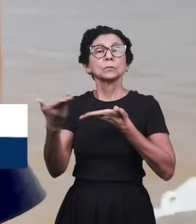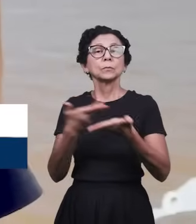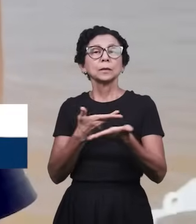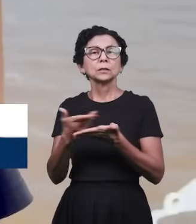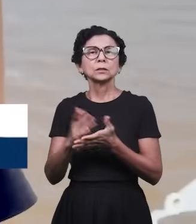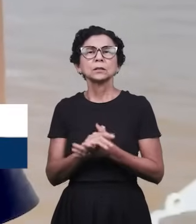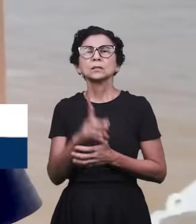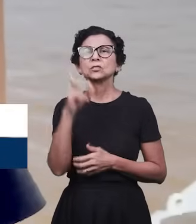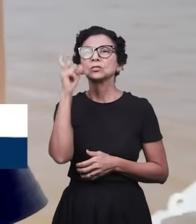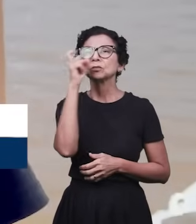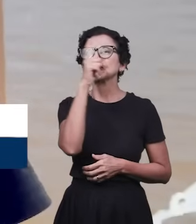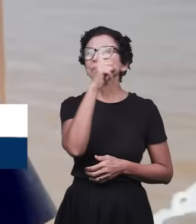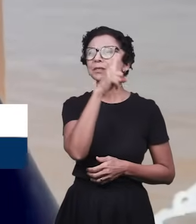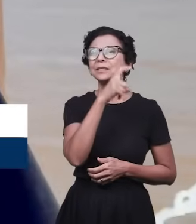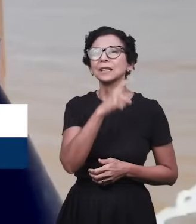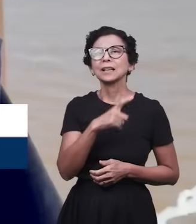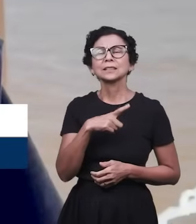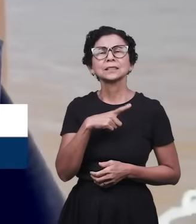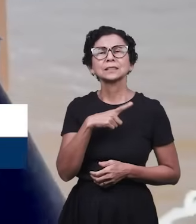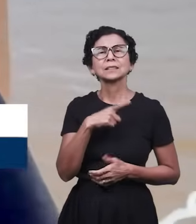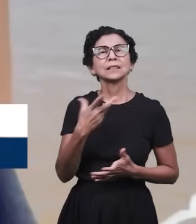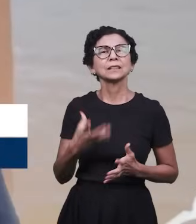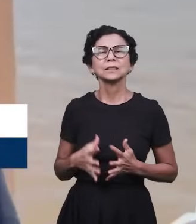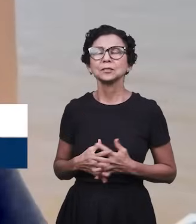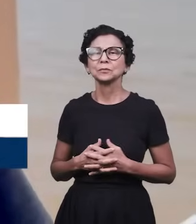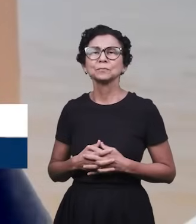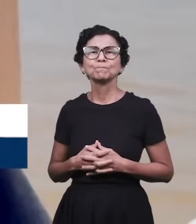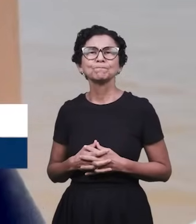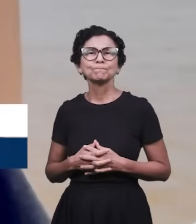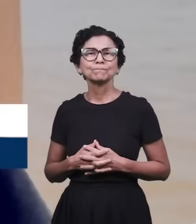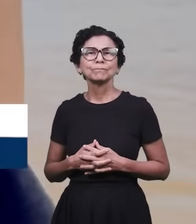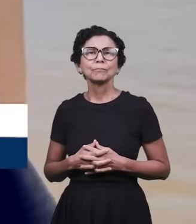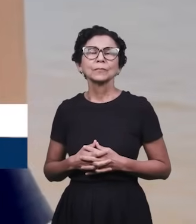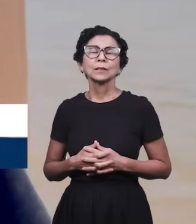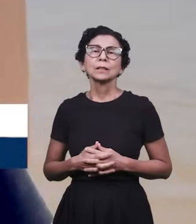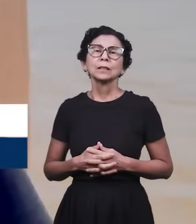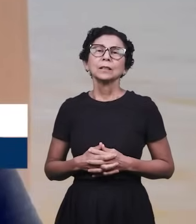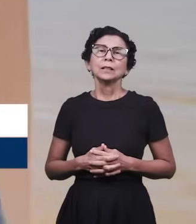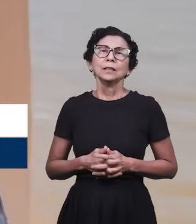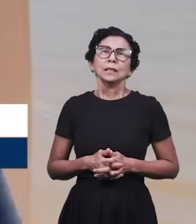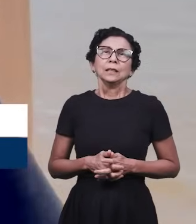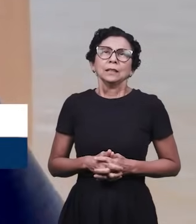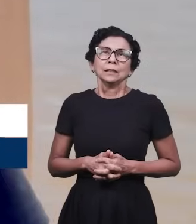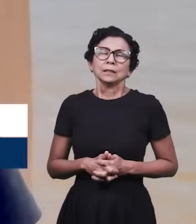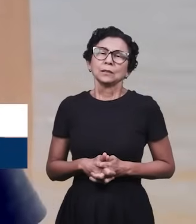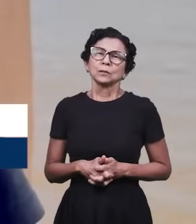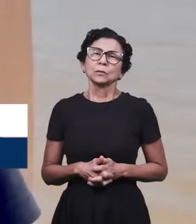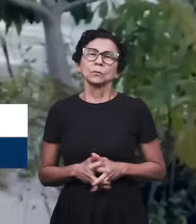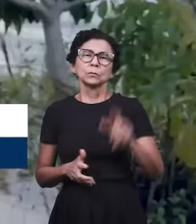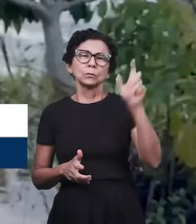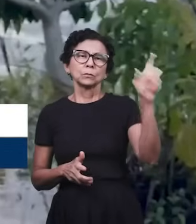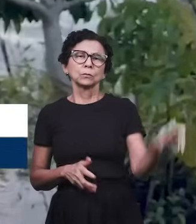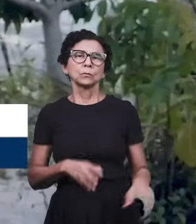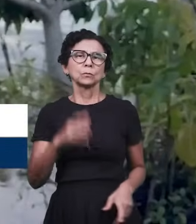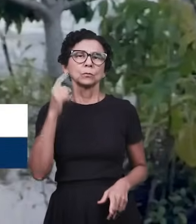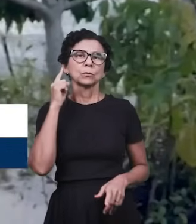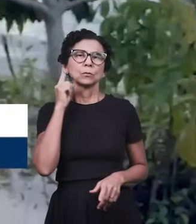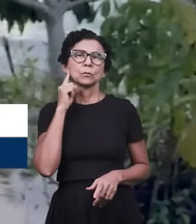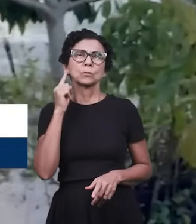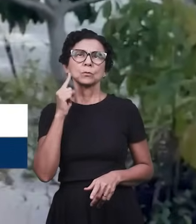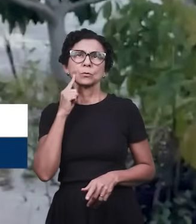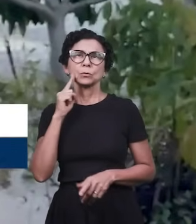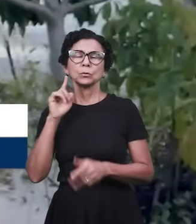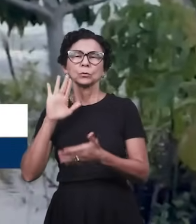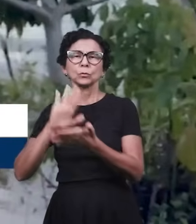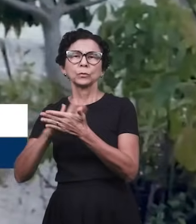dificuldades encontradas quando o intérprete de Libras aborda um surdo nas ruas. Em especial, queremos